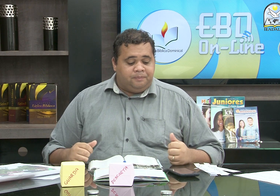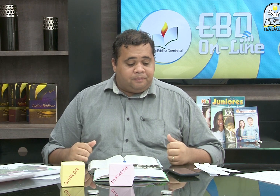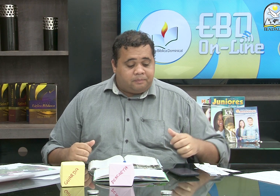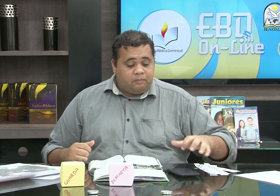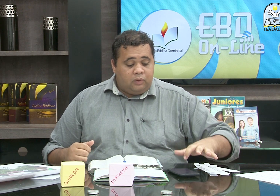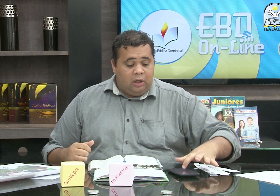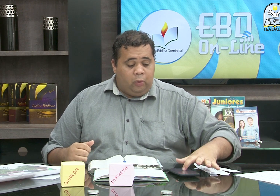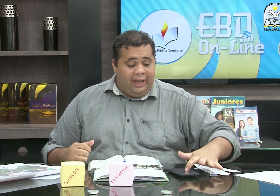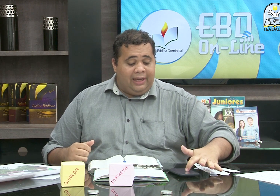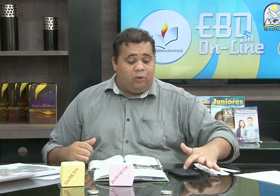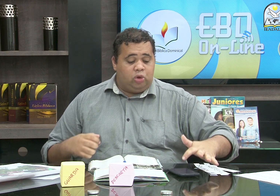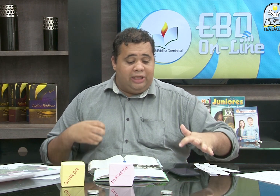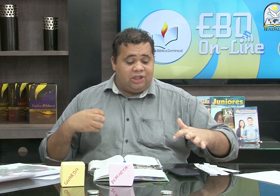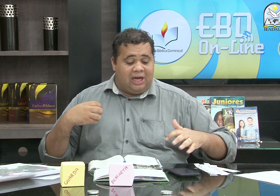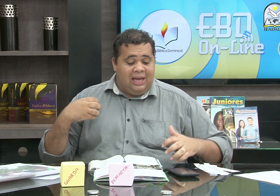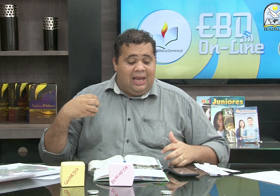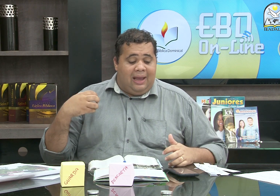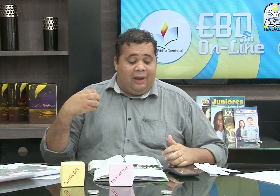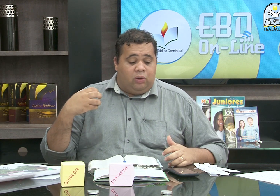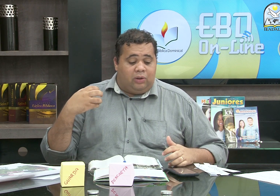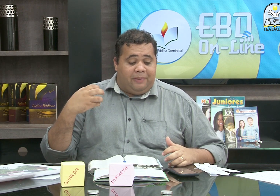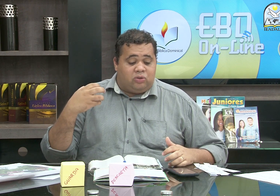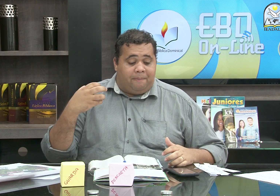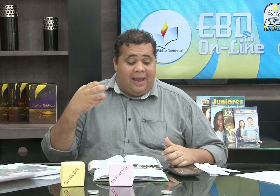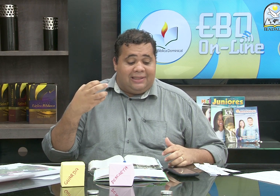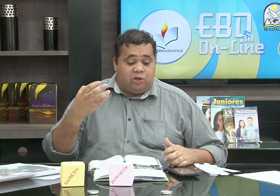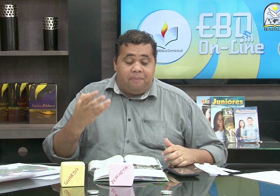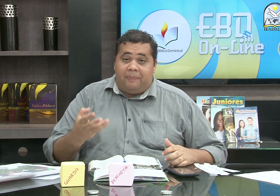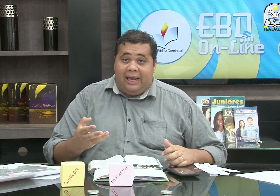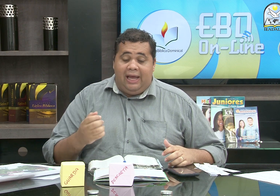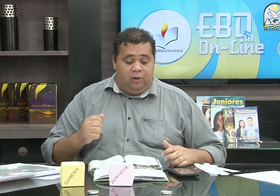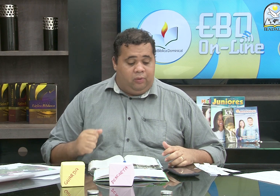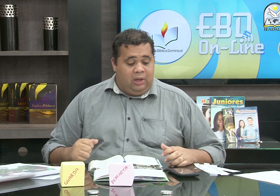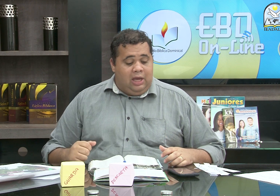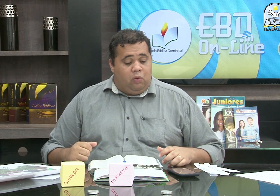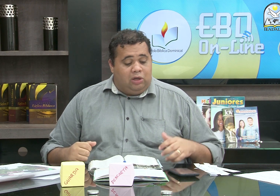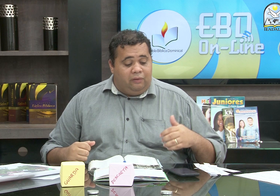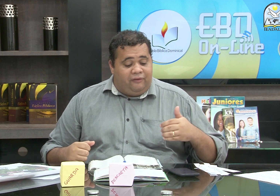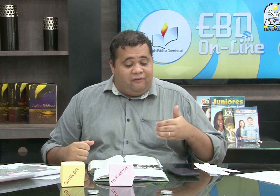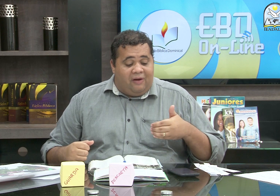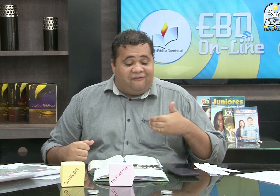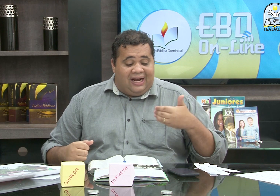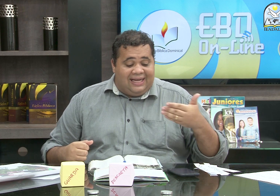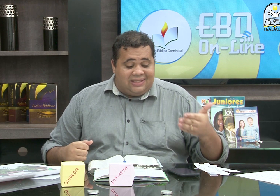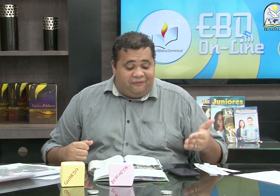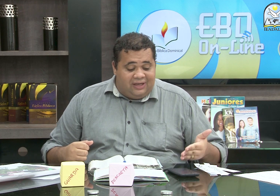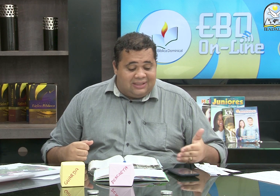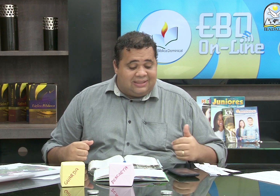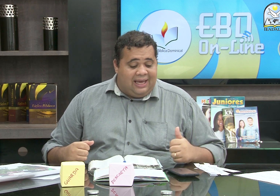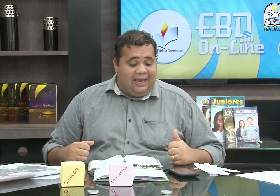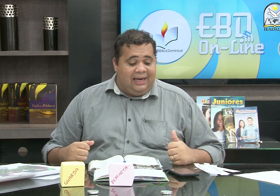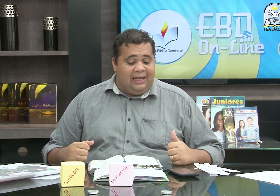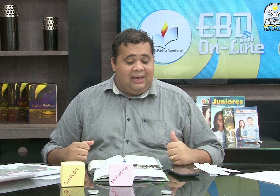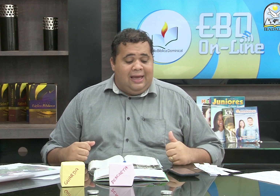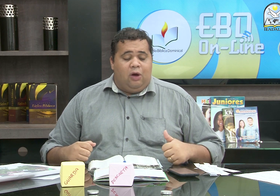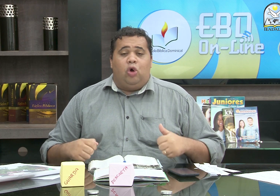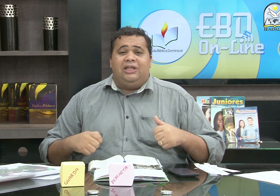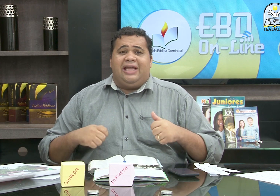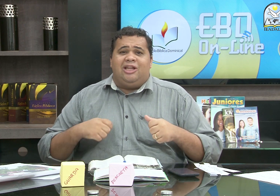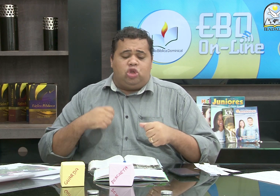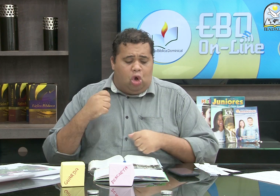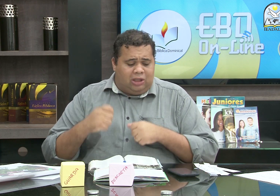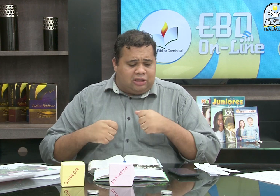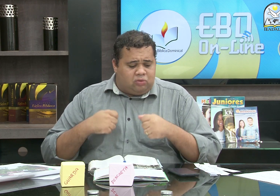ameaçada não é quando deixa quando a pessoa pessa perde seu emprego quando vive uma falência financeira